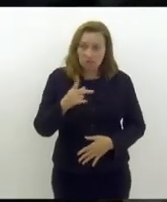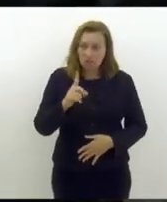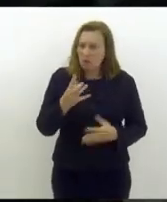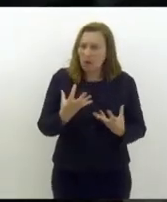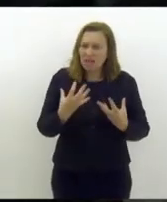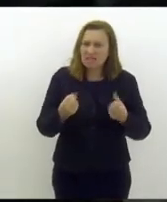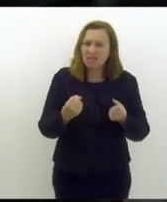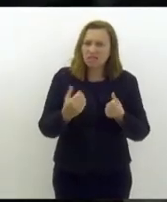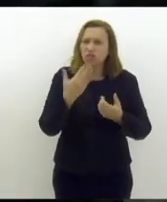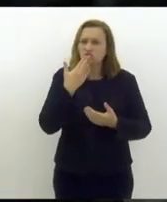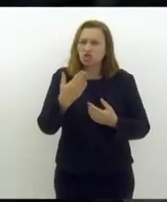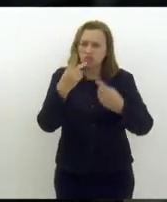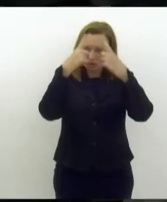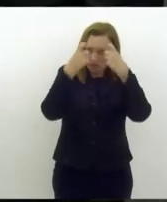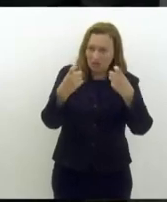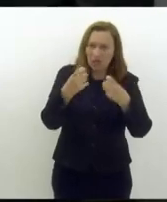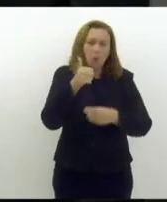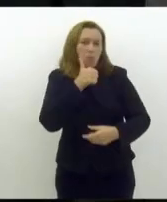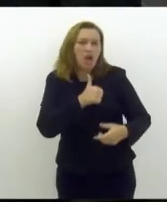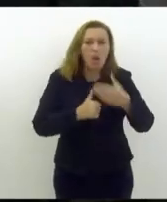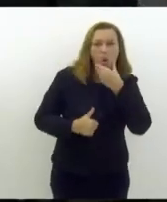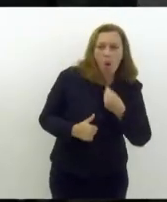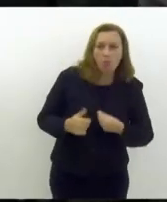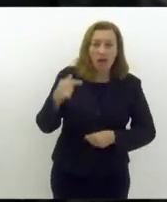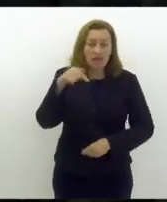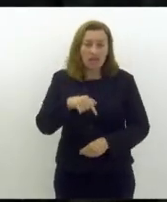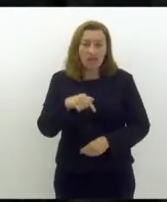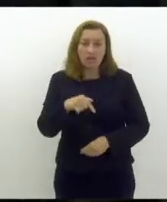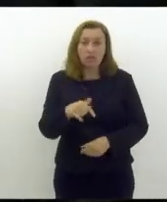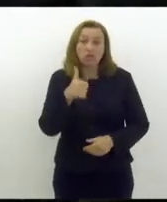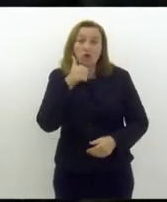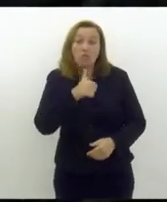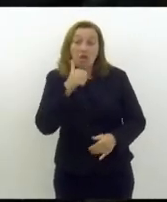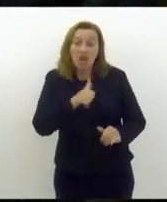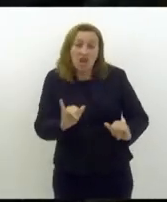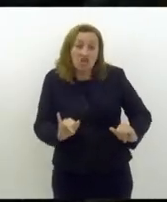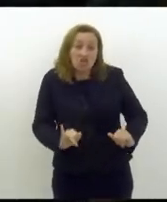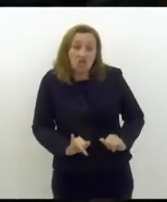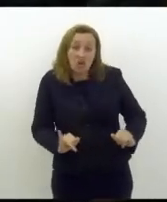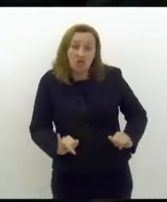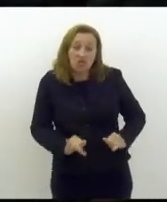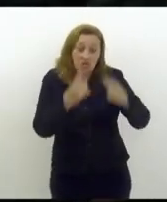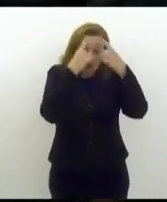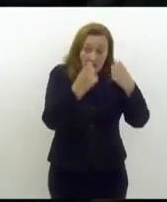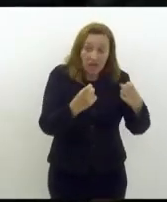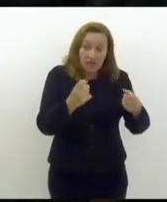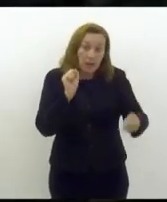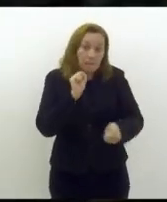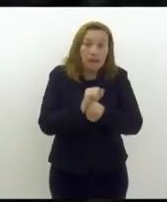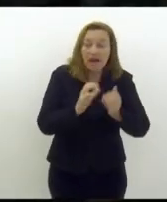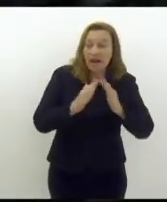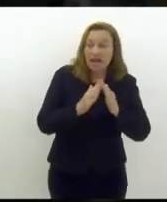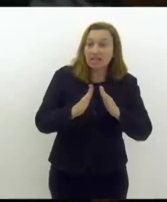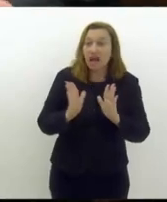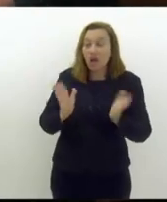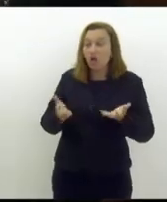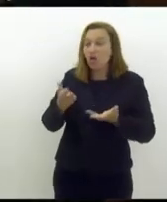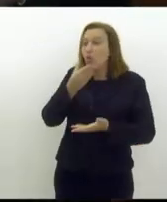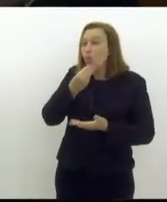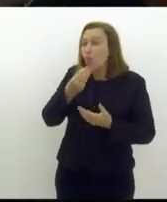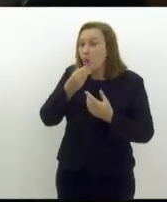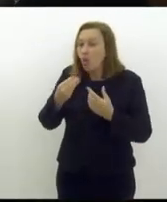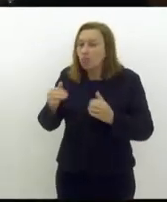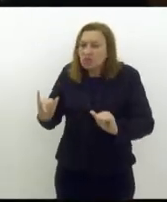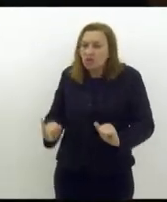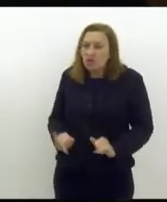com nenhum tipo de violência seja como mulher ou homem aqui quando uma mulher sofre uma violência a casa para e temos um homem que sofreu uma violência e